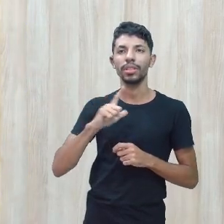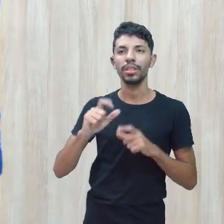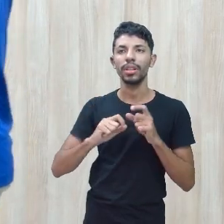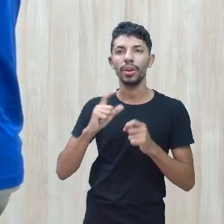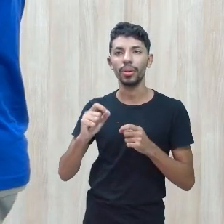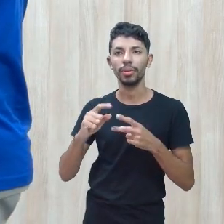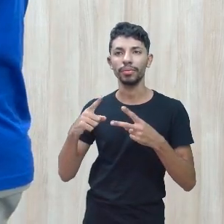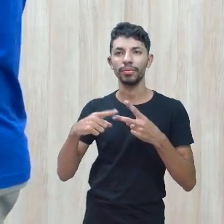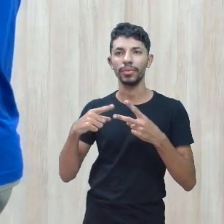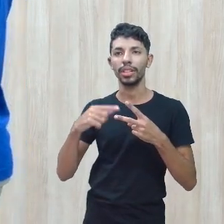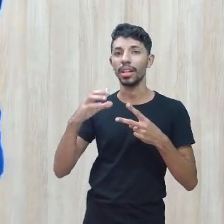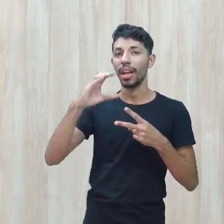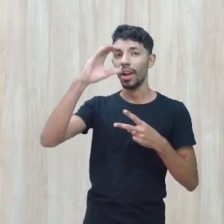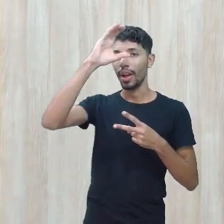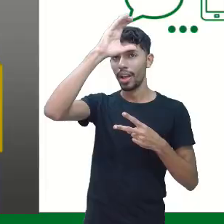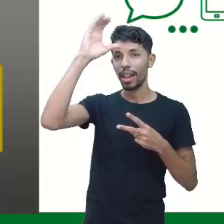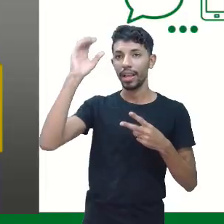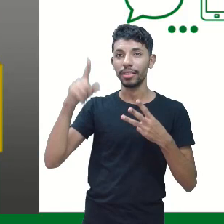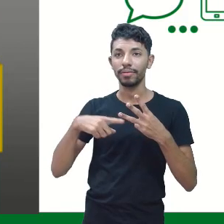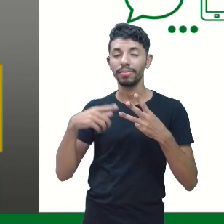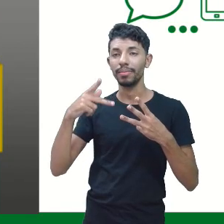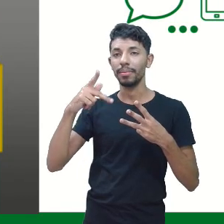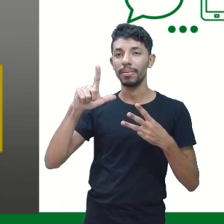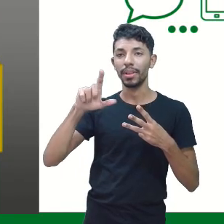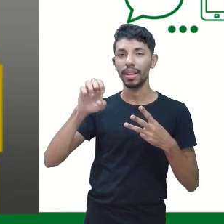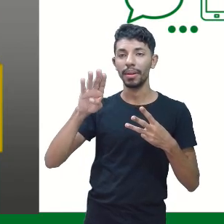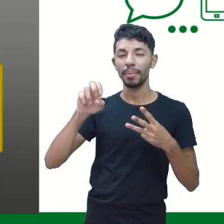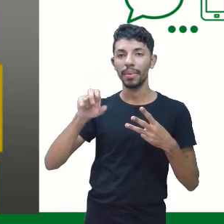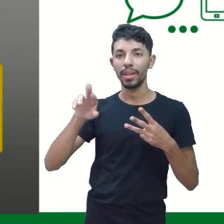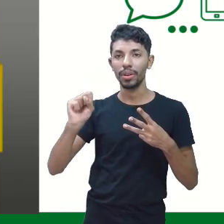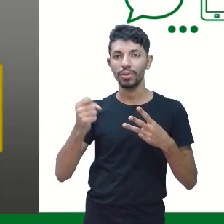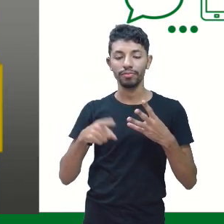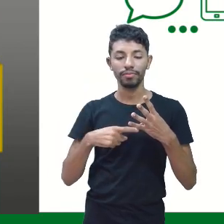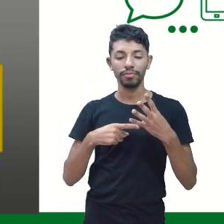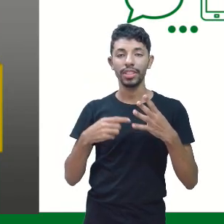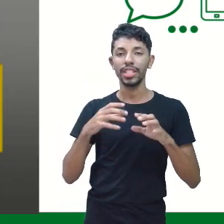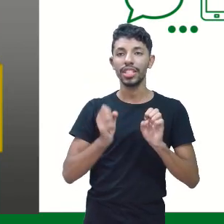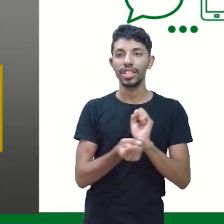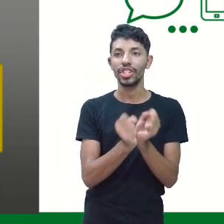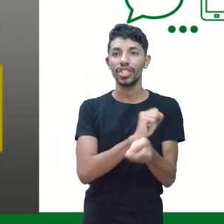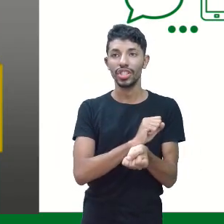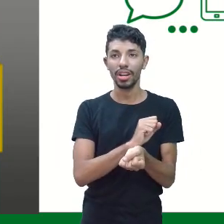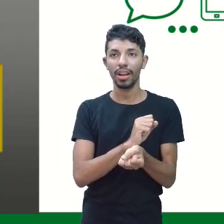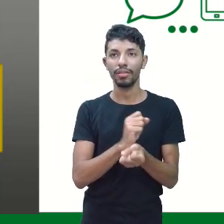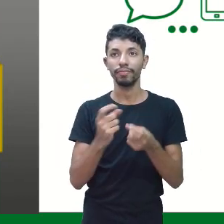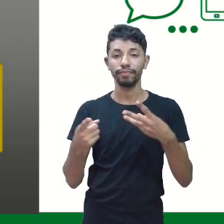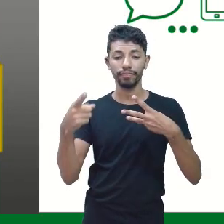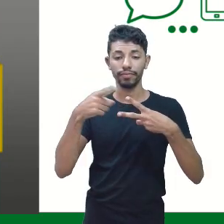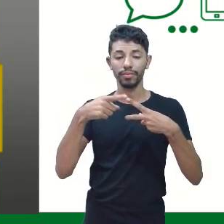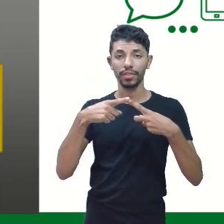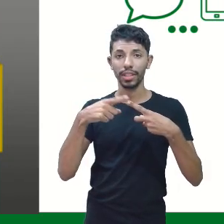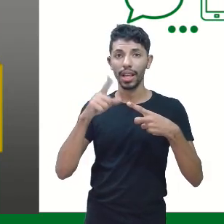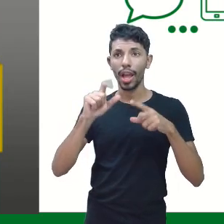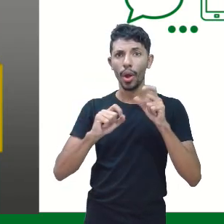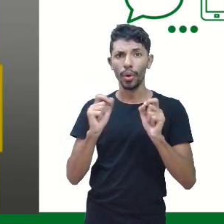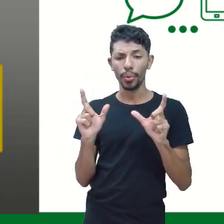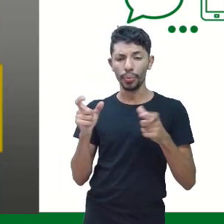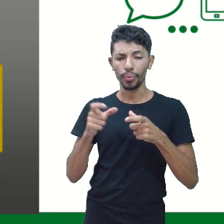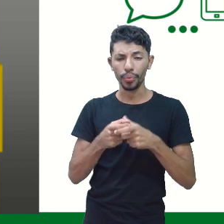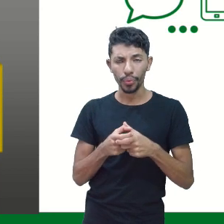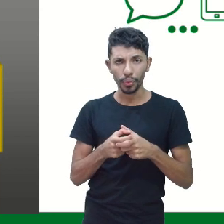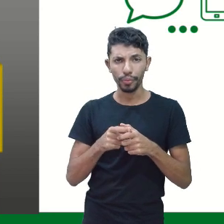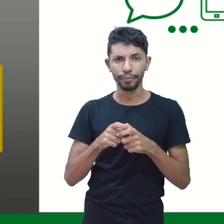plebeus e escravos. Os patrícios eram os proprietários, né, era uma minoria da sociedade que tinha